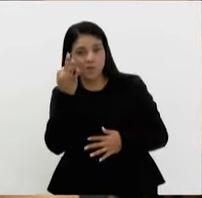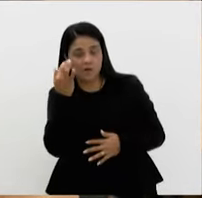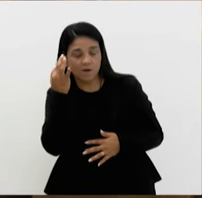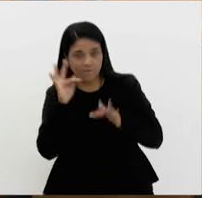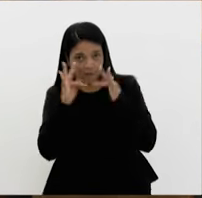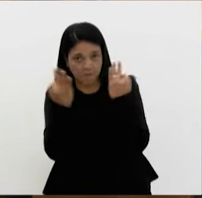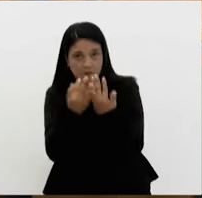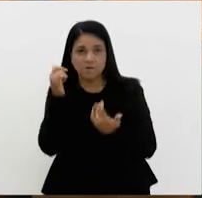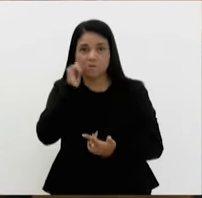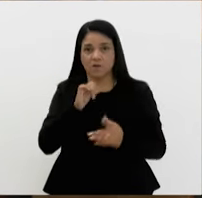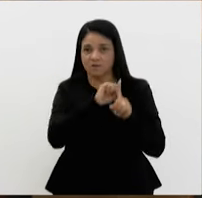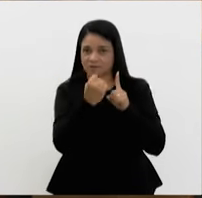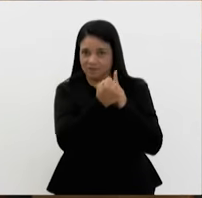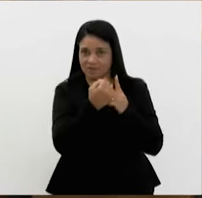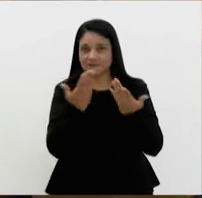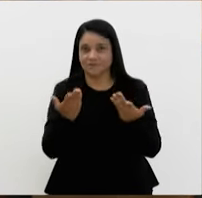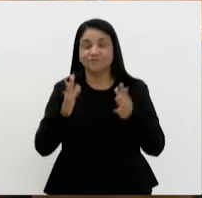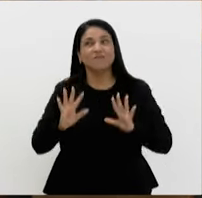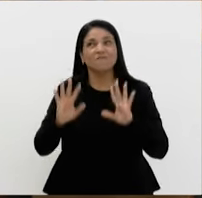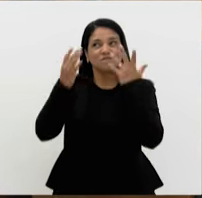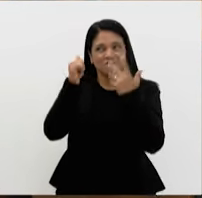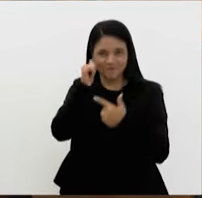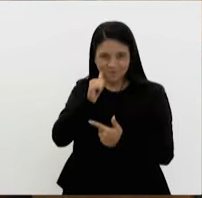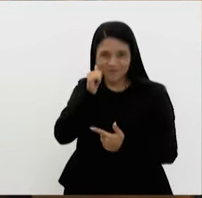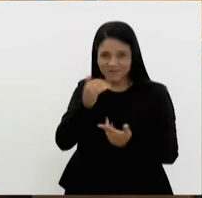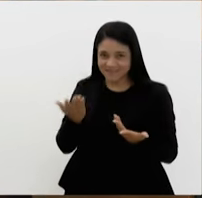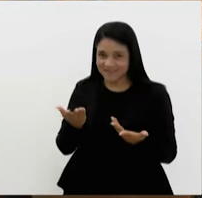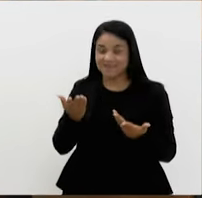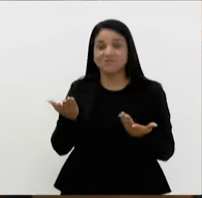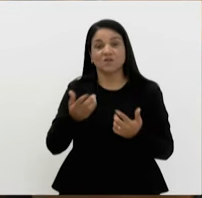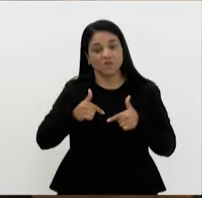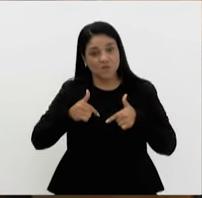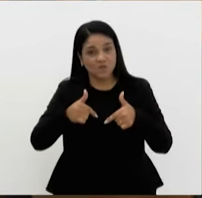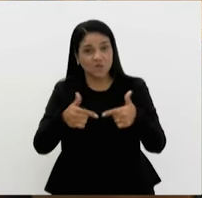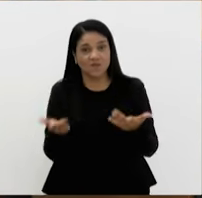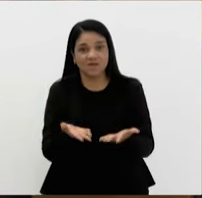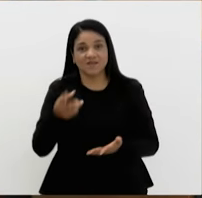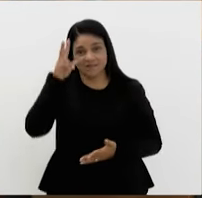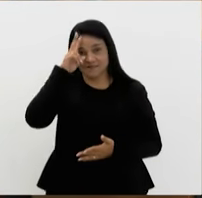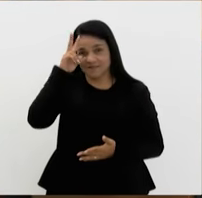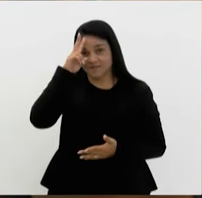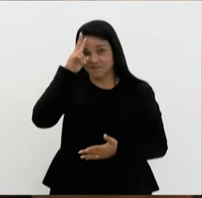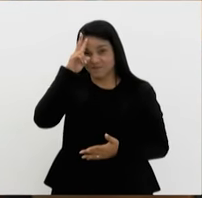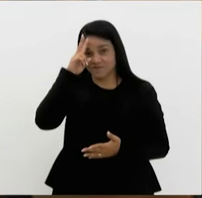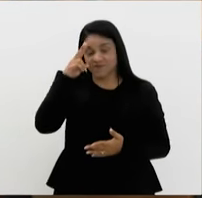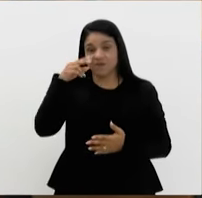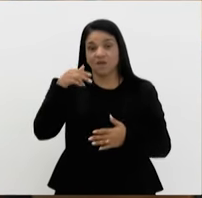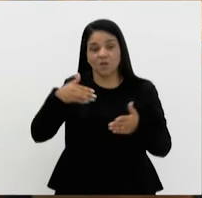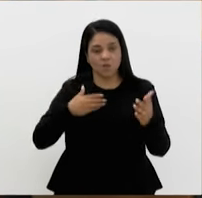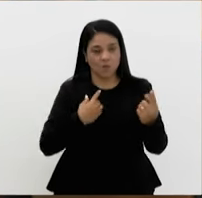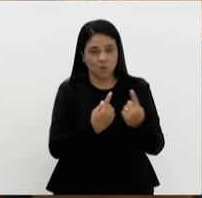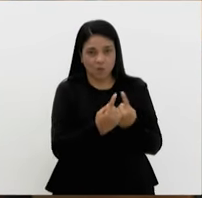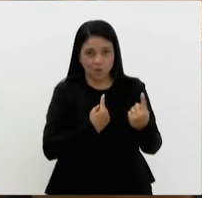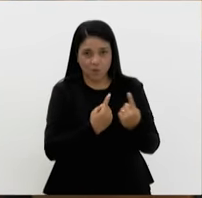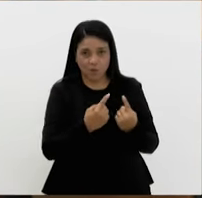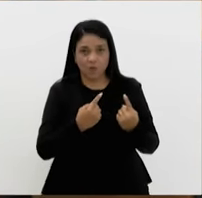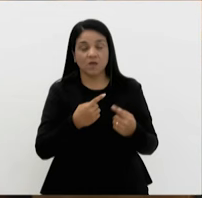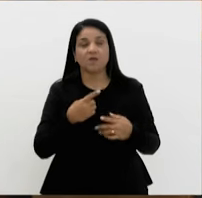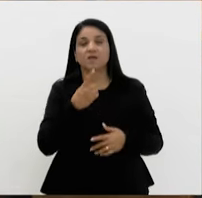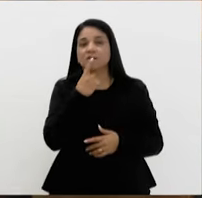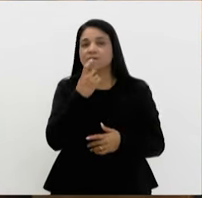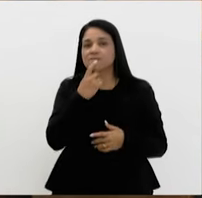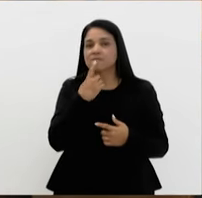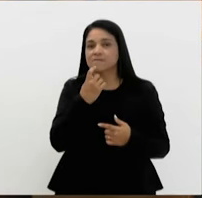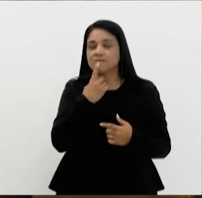todo. Viva as mulheres, né? Começou a funcionar nesta segunda-feira a faixa exclusiva na linha vermelha com destino